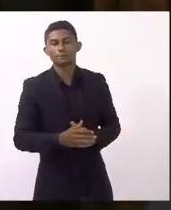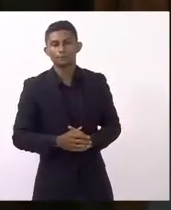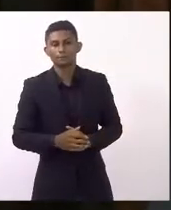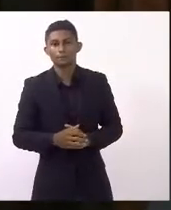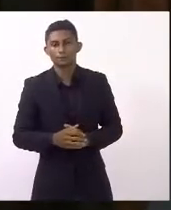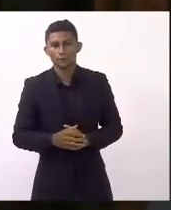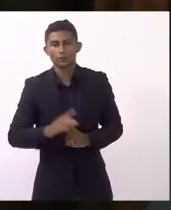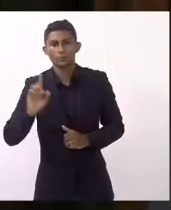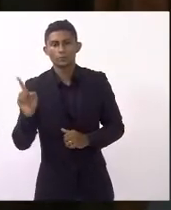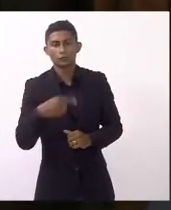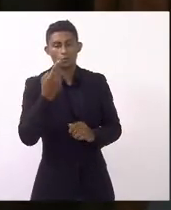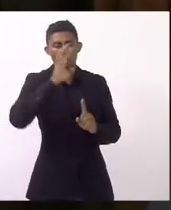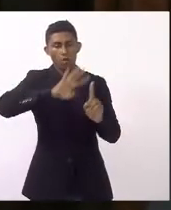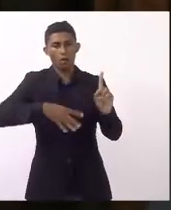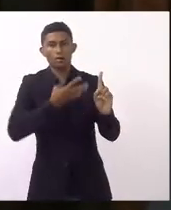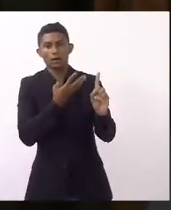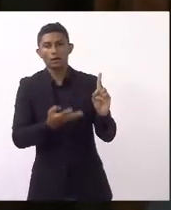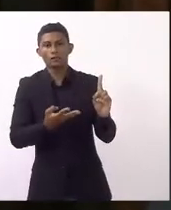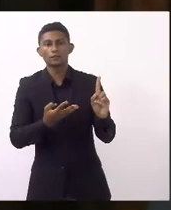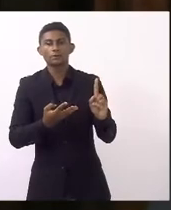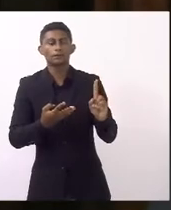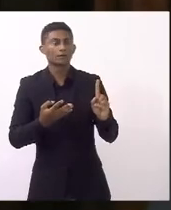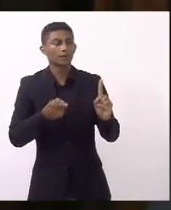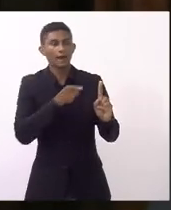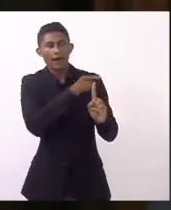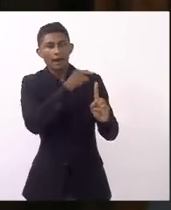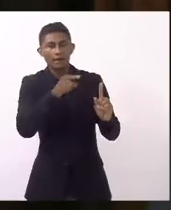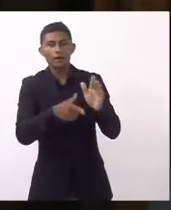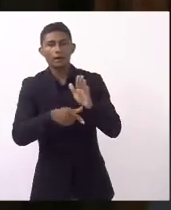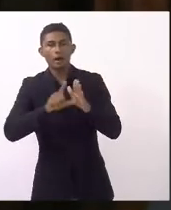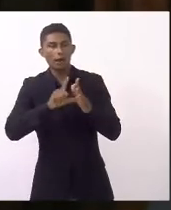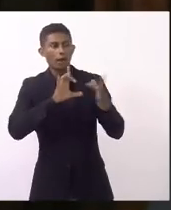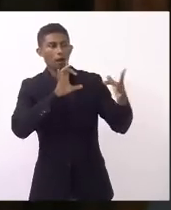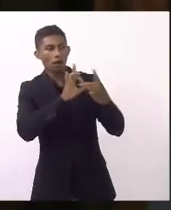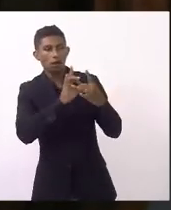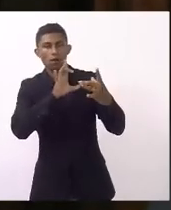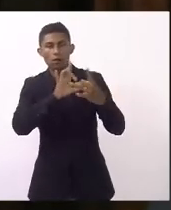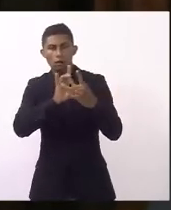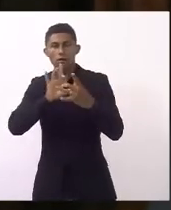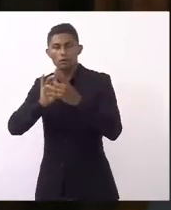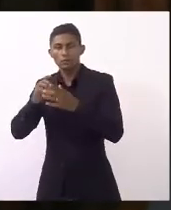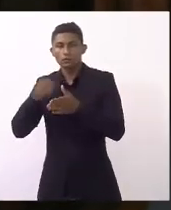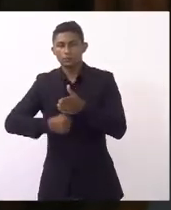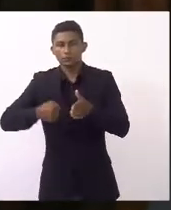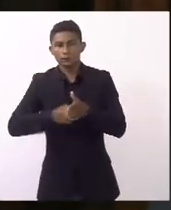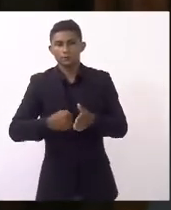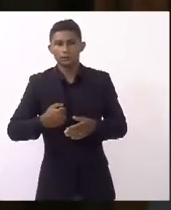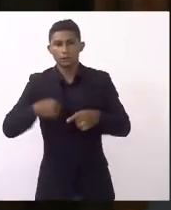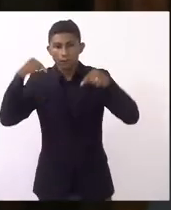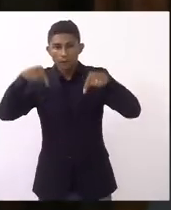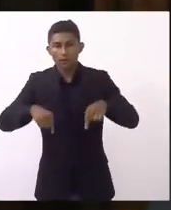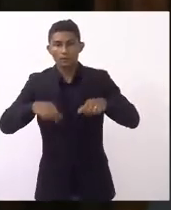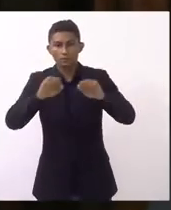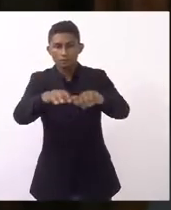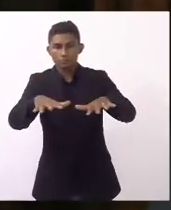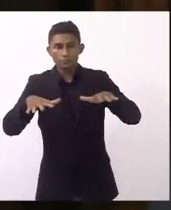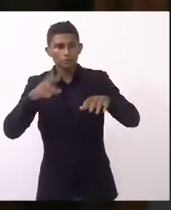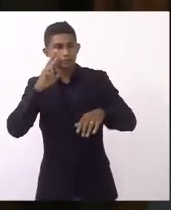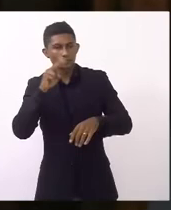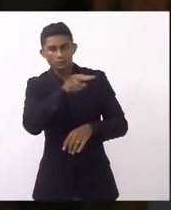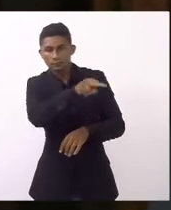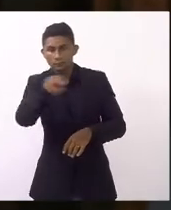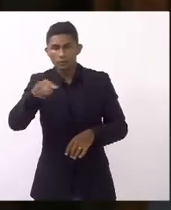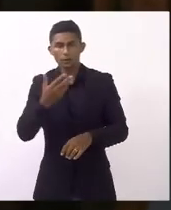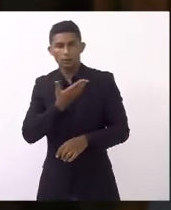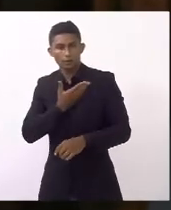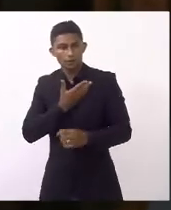as homenagens que a gente fez foram de alguns dos parceiros que tiveram muito a centralidade nessa luta eu vejo aqui nessa casa muitos outros companheiros